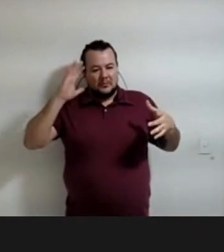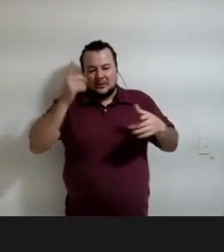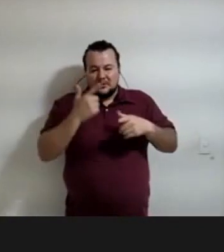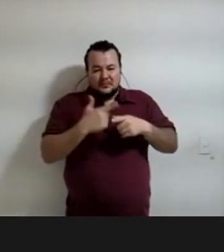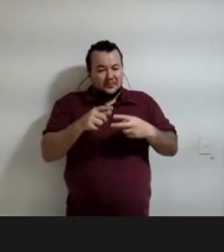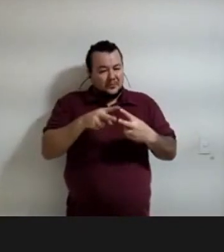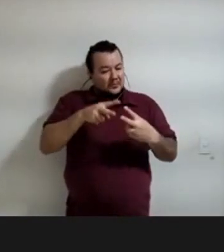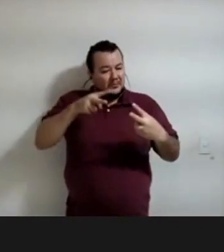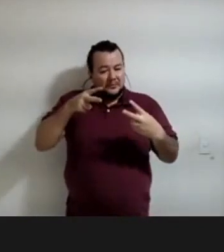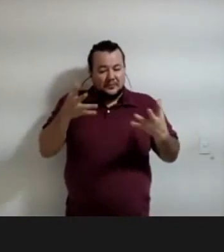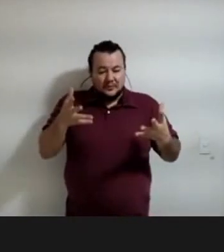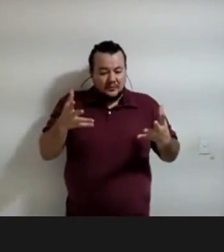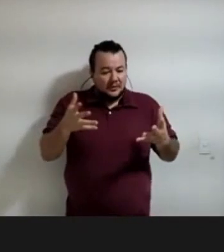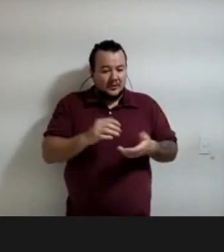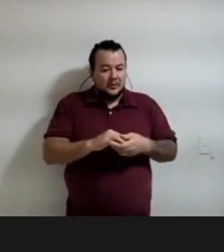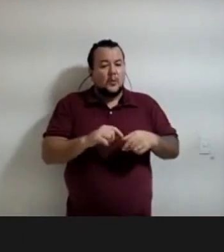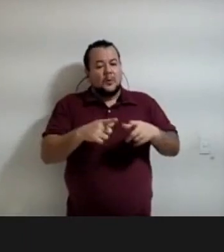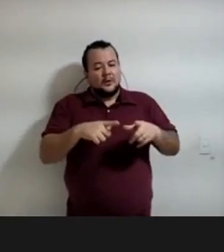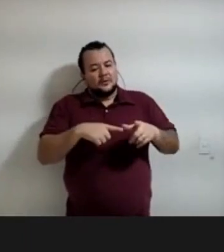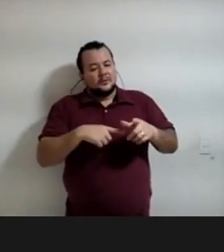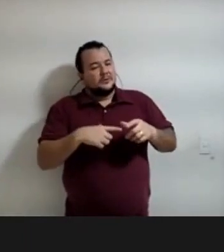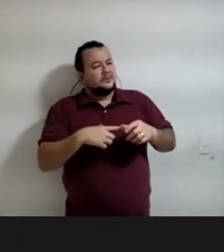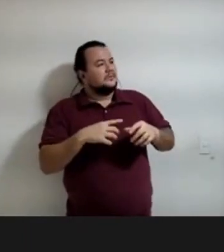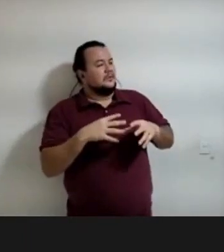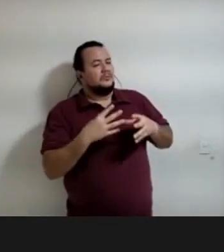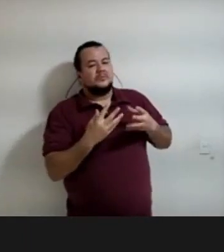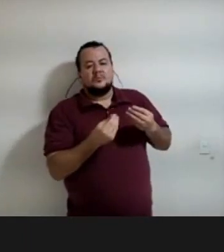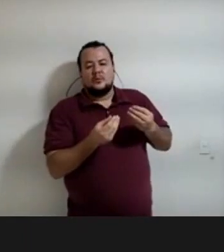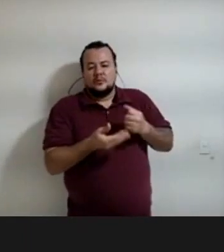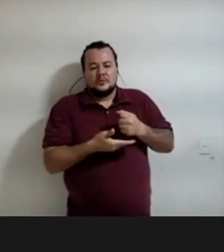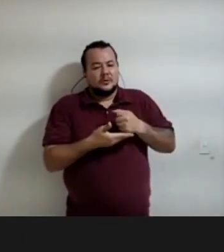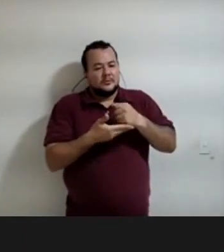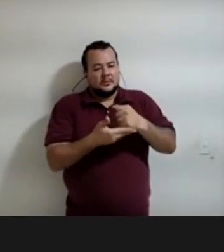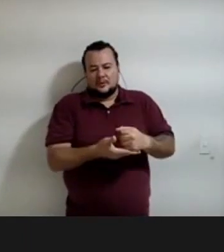Mas tivemos muitos apoiadores e colaboradores, como Pedro já